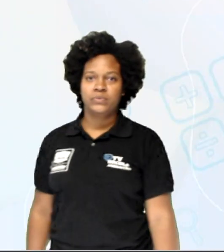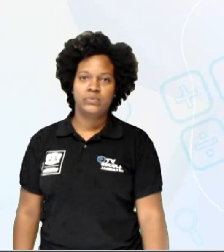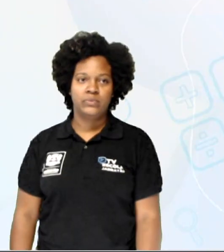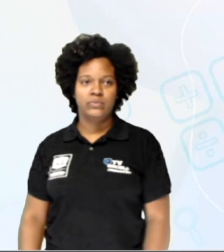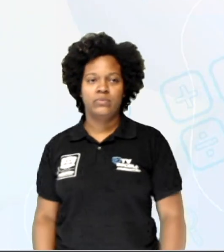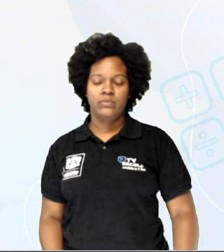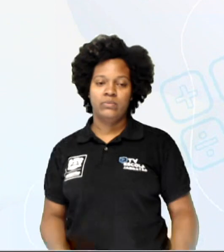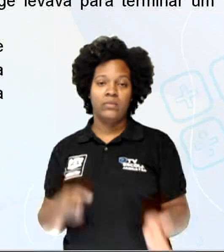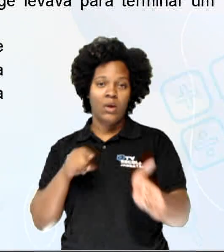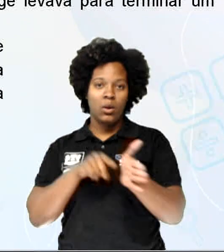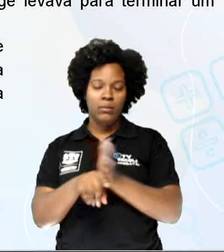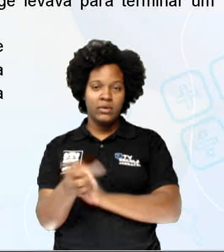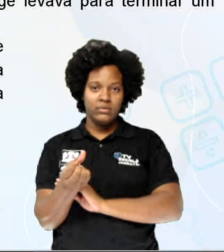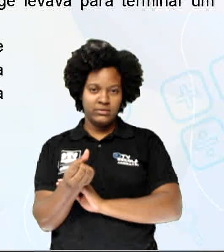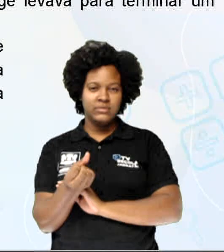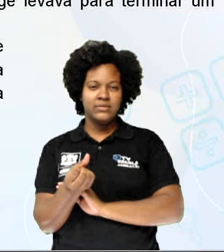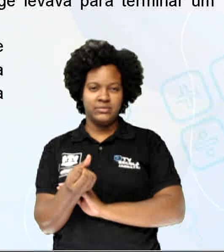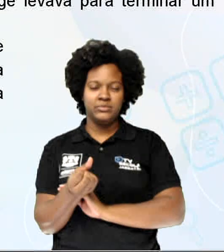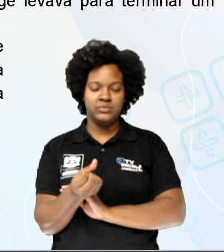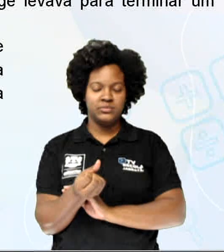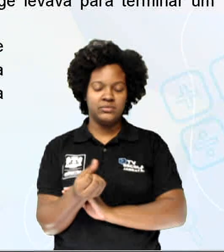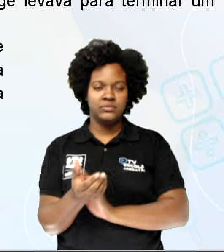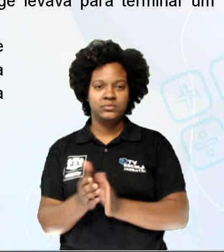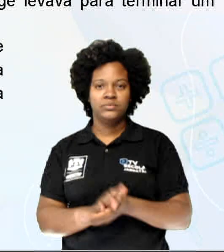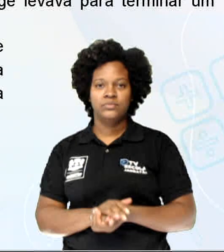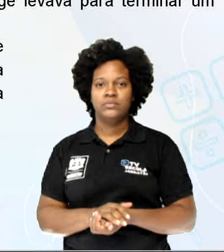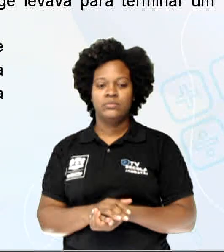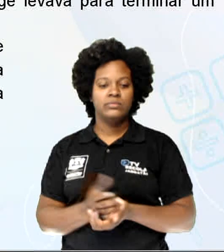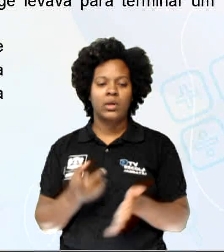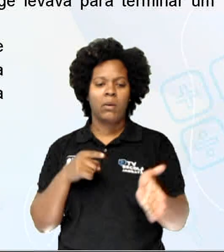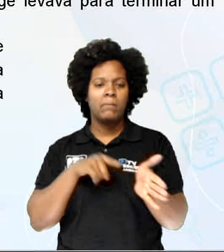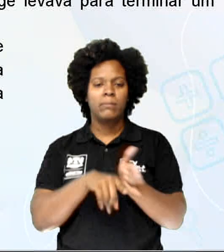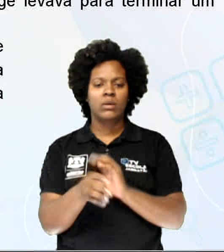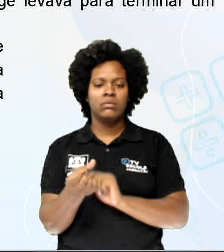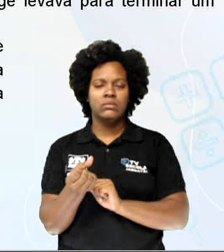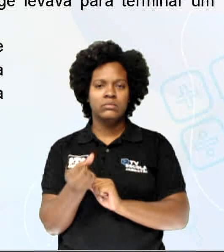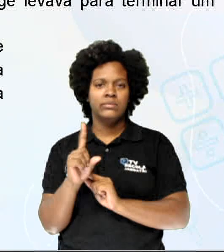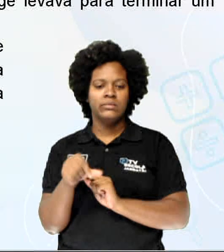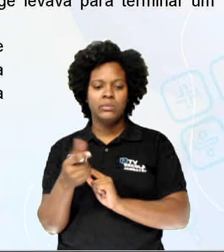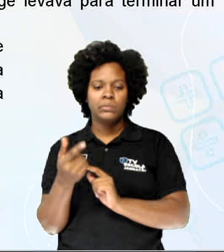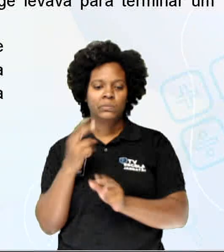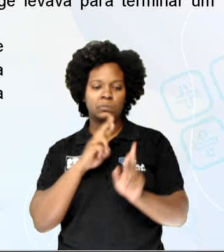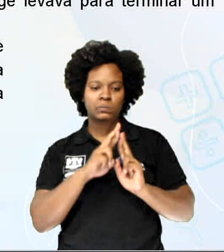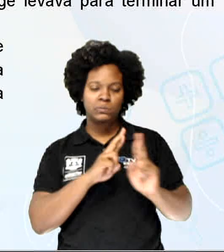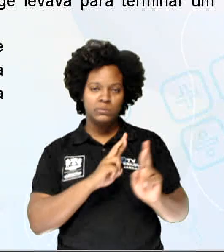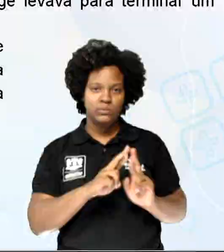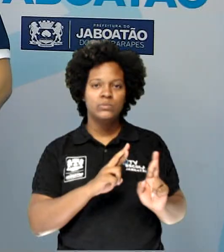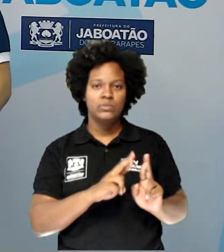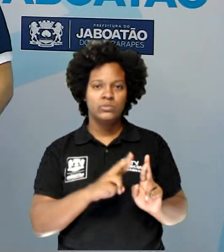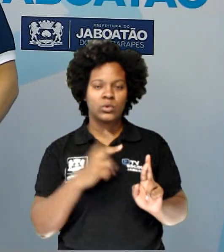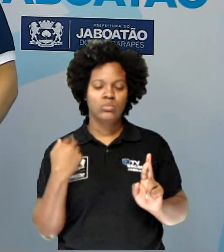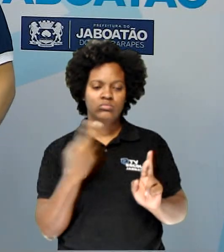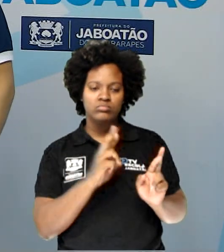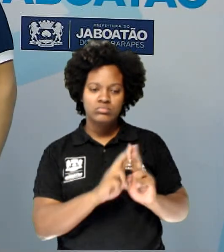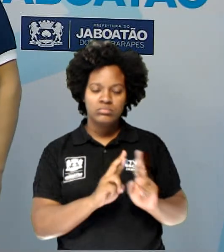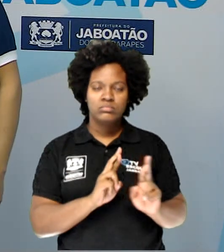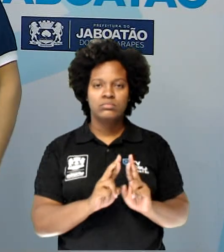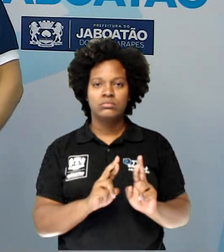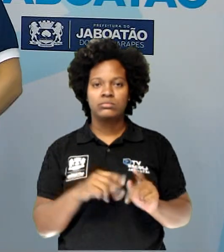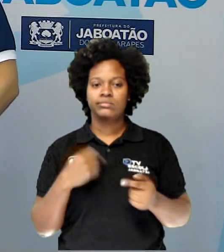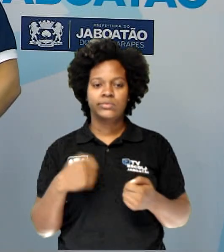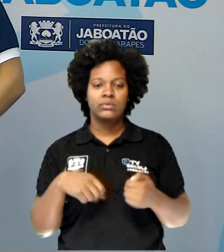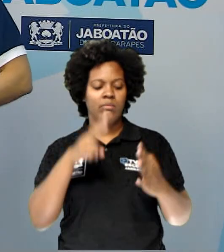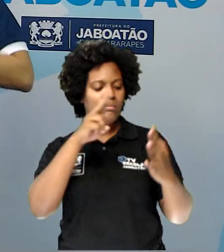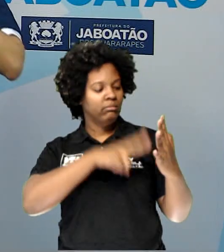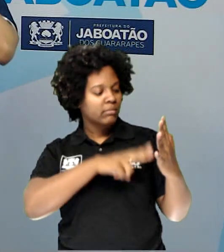para a questão de número 6. A questão 6, né, para a gente respondê-la, temos que ler